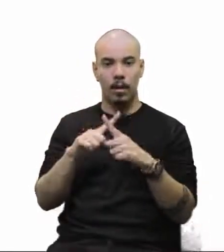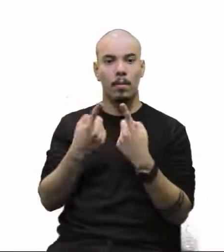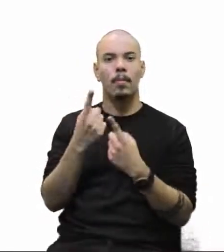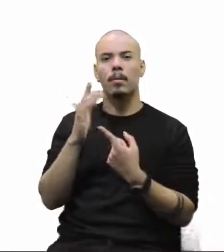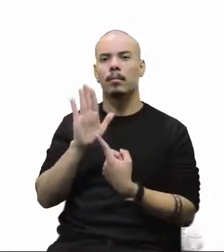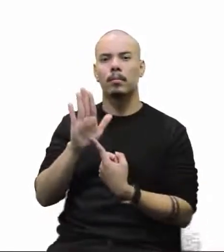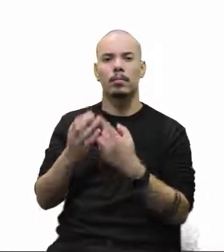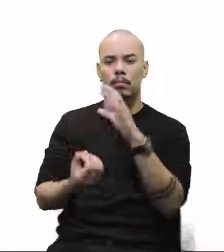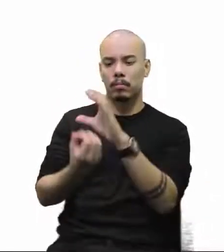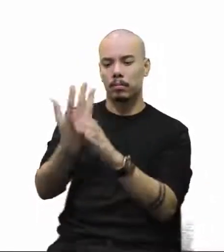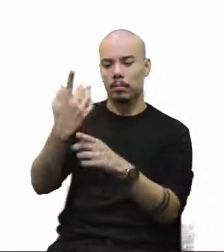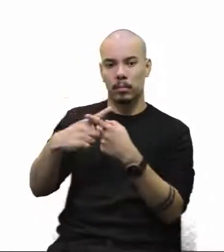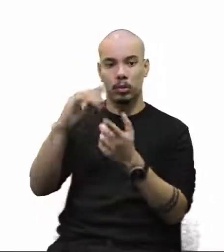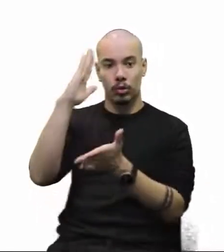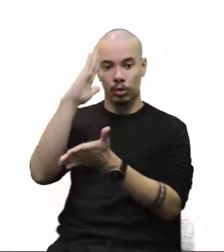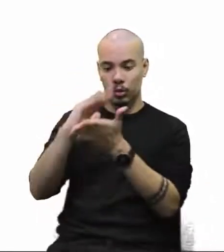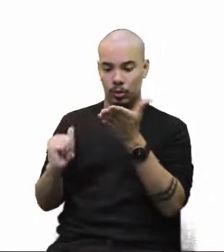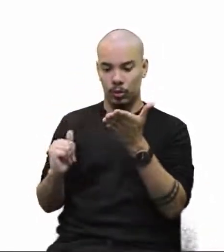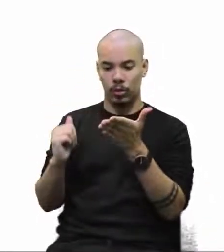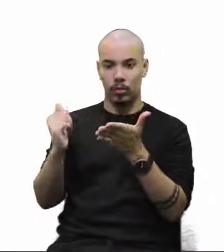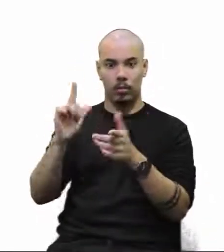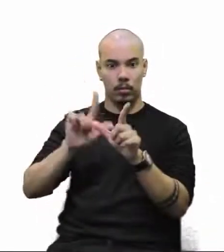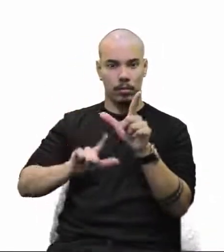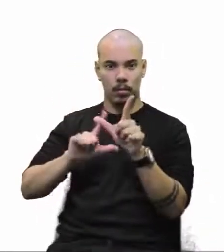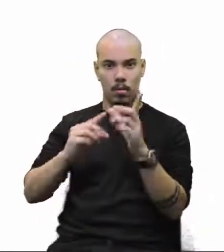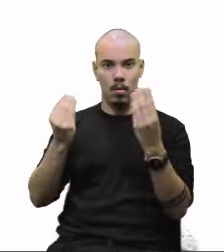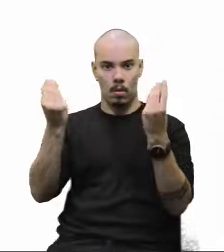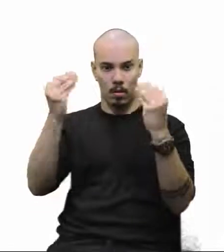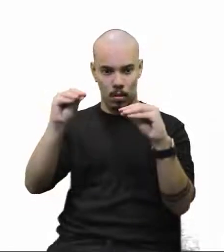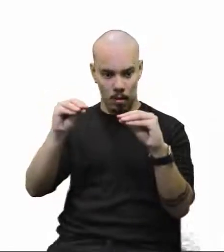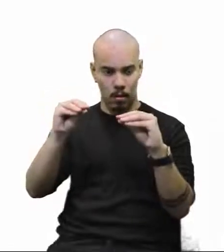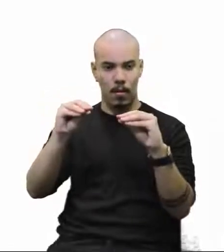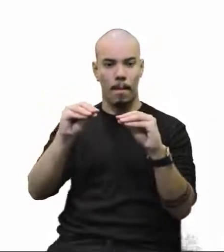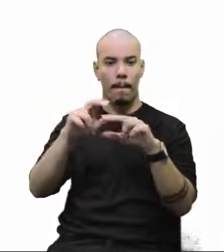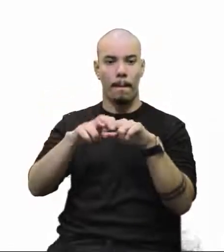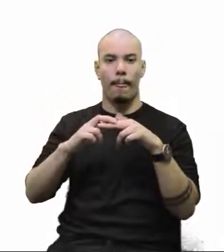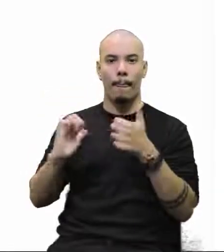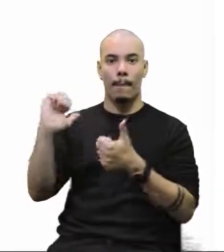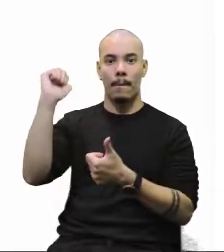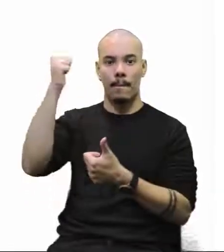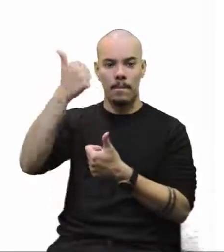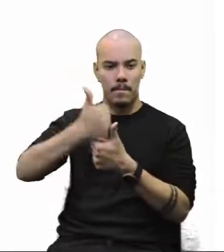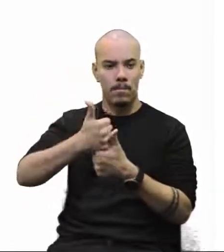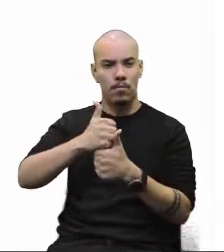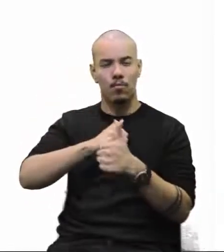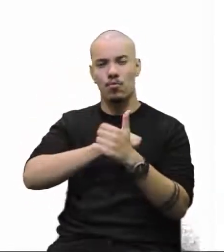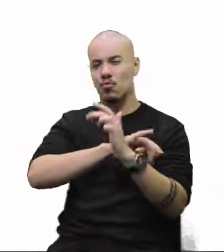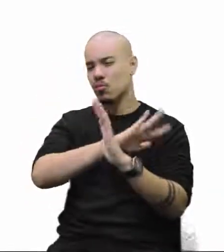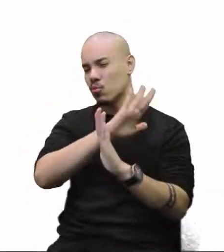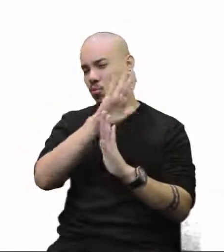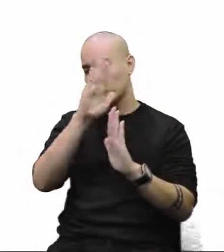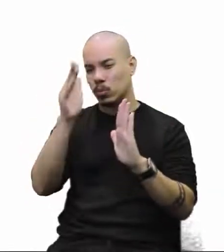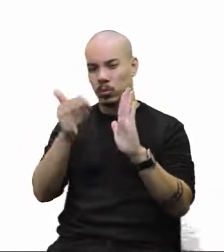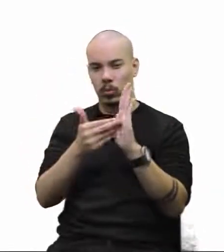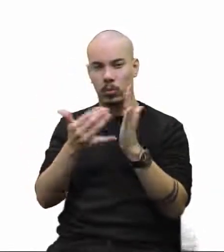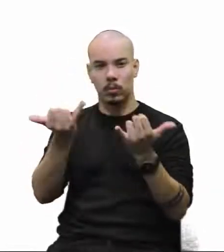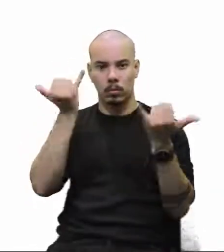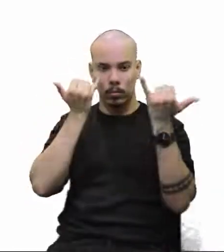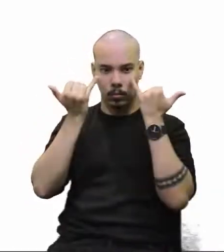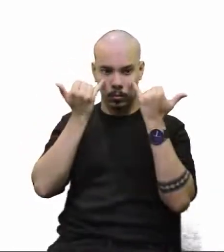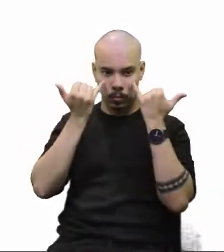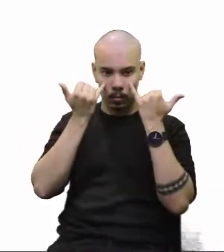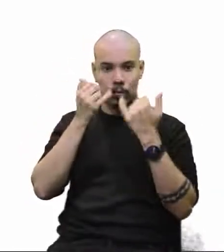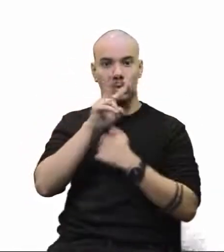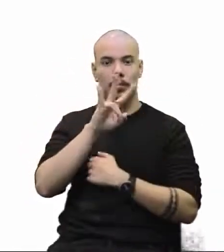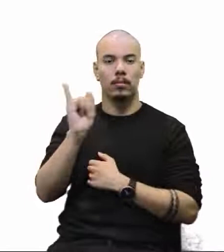porque você tira a letra P e coloca mg. Então, substituindo todos os dados, né?